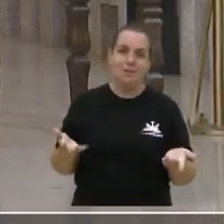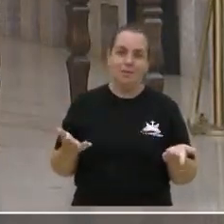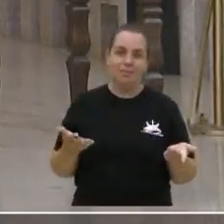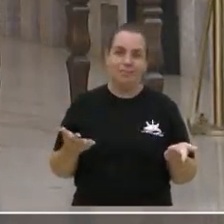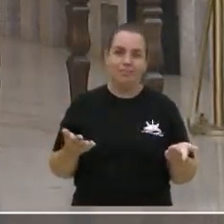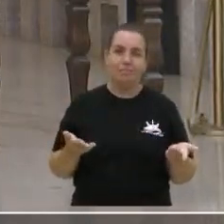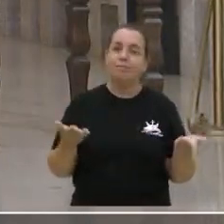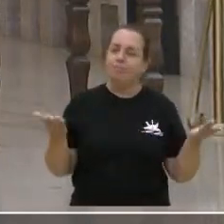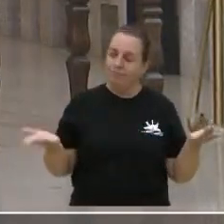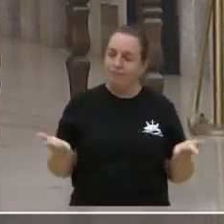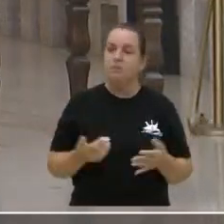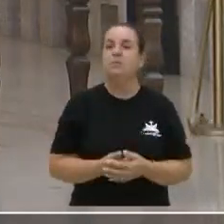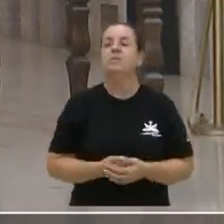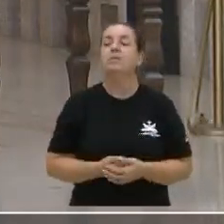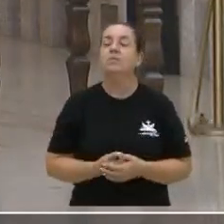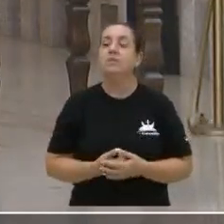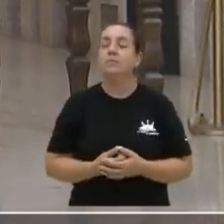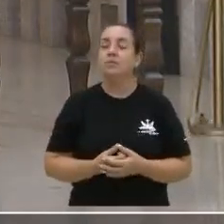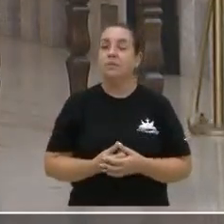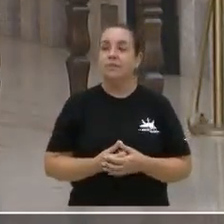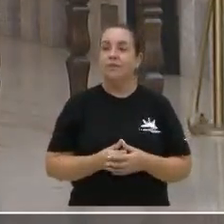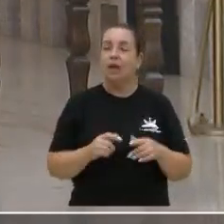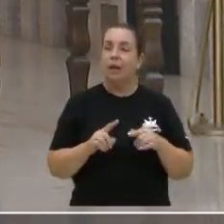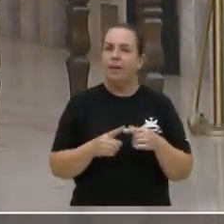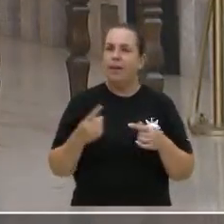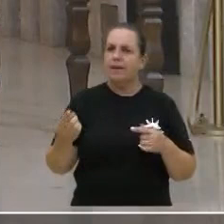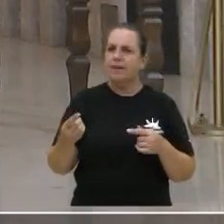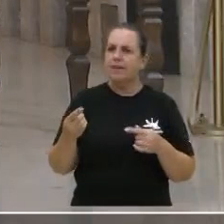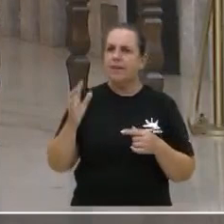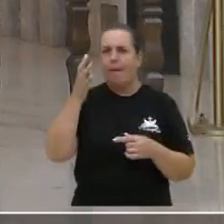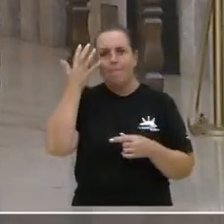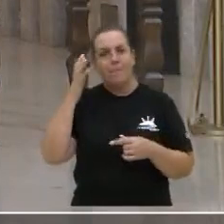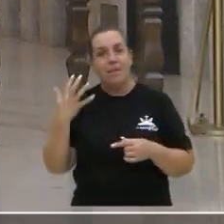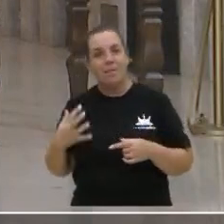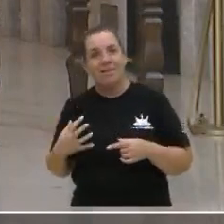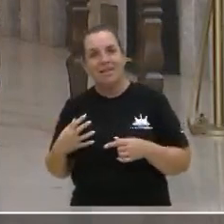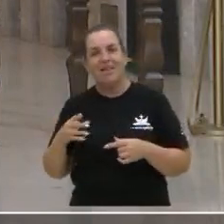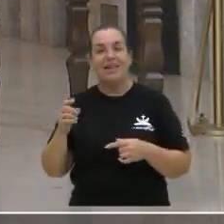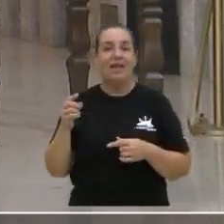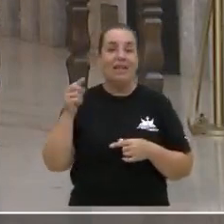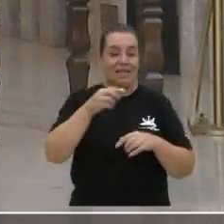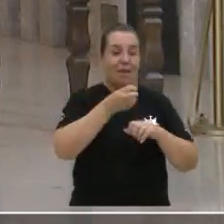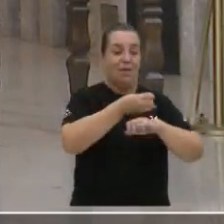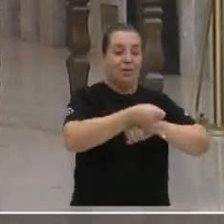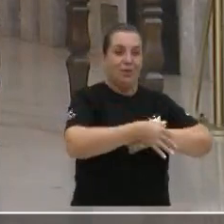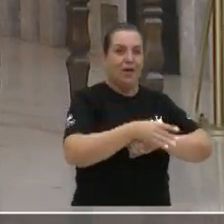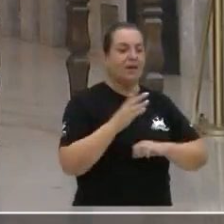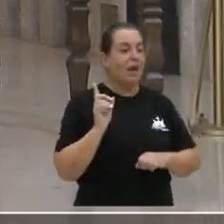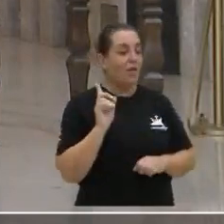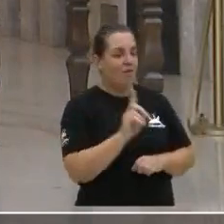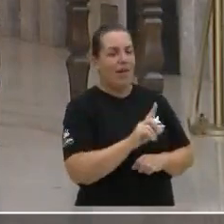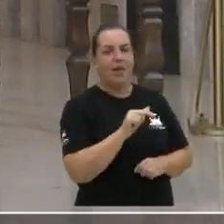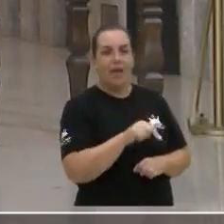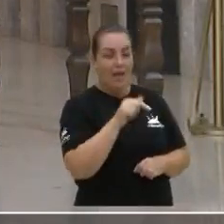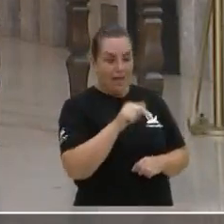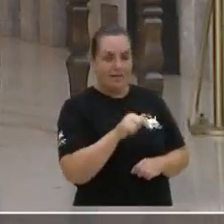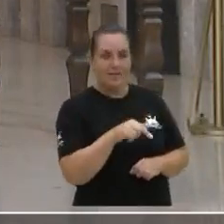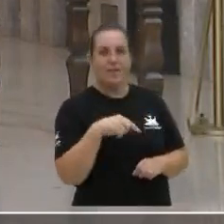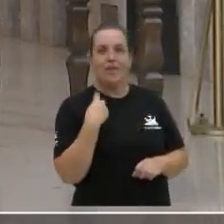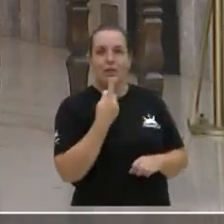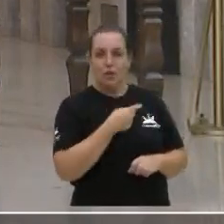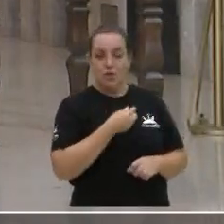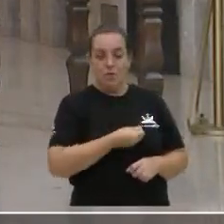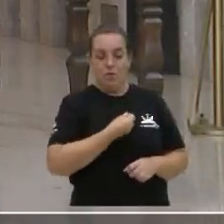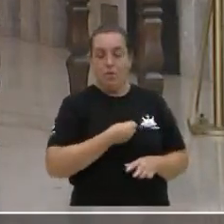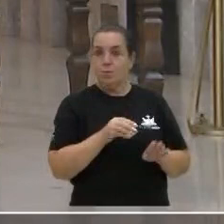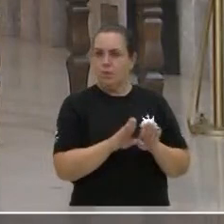É impressionante, porque Maria Madalena faz nessa madrugada. É essa madrugada que nós